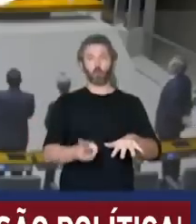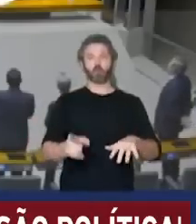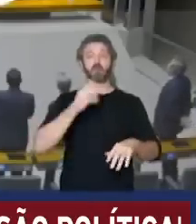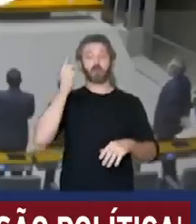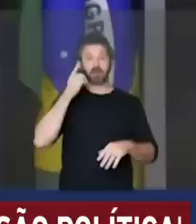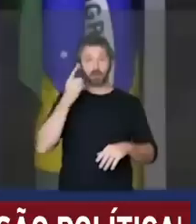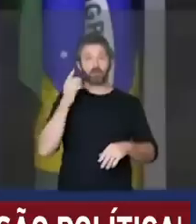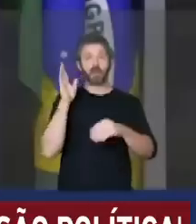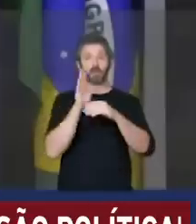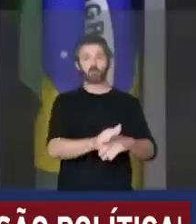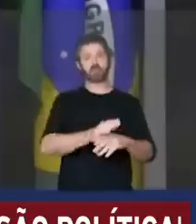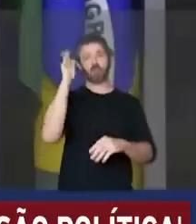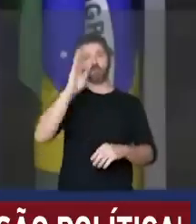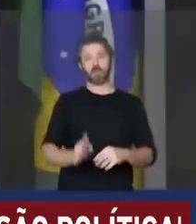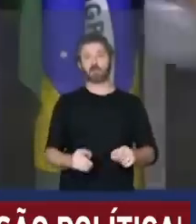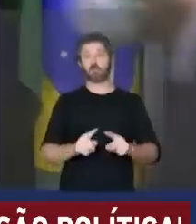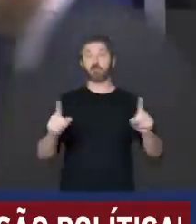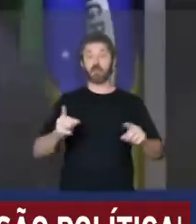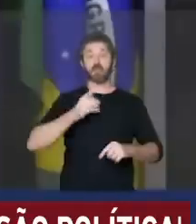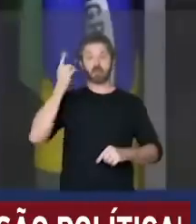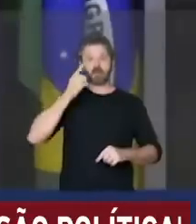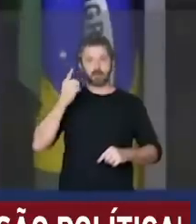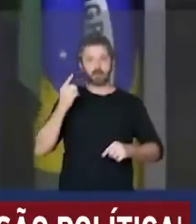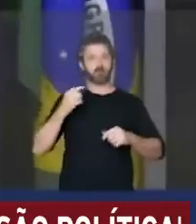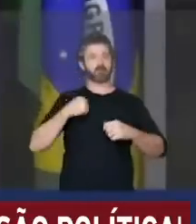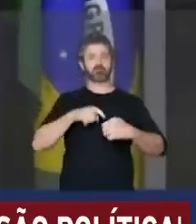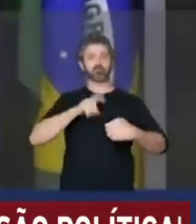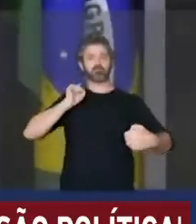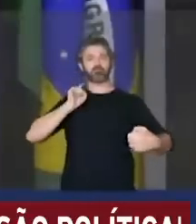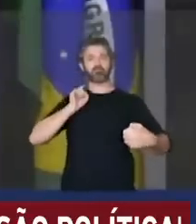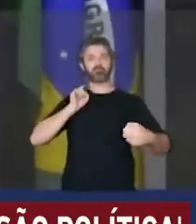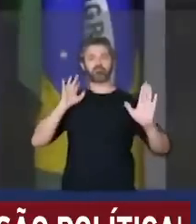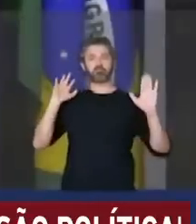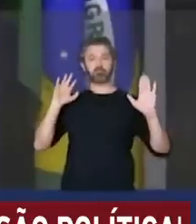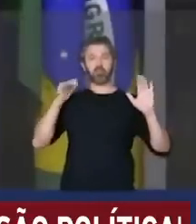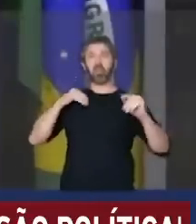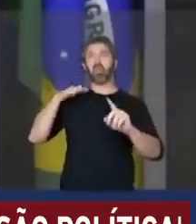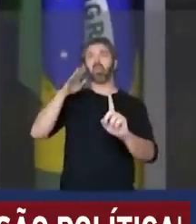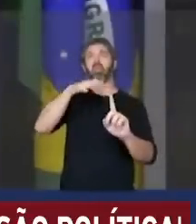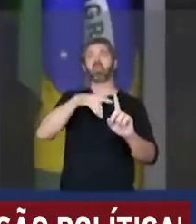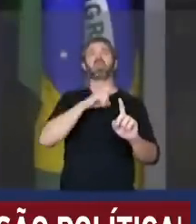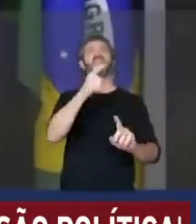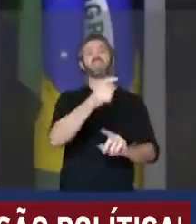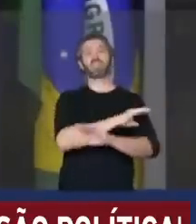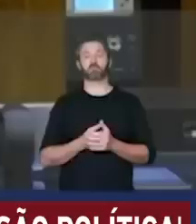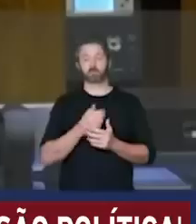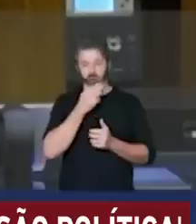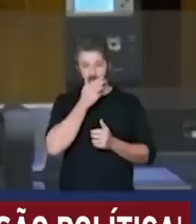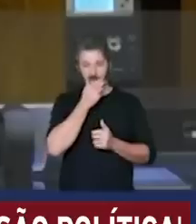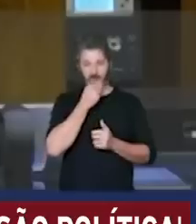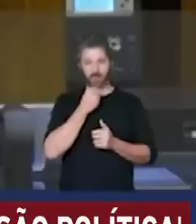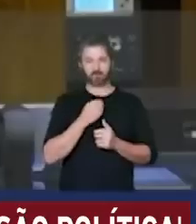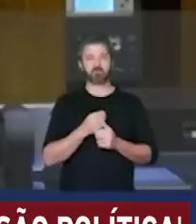um deputado para ajudar o Brasil, mas um deputado independente e que não se dobra aos caprichos de ninguém.